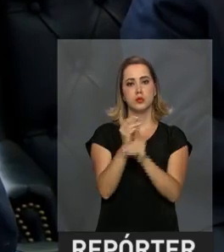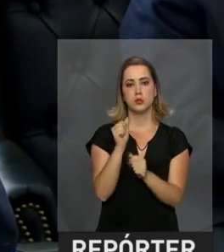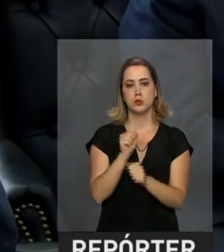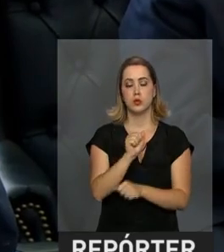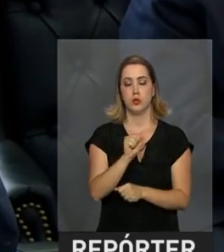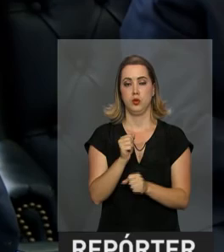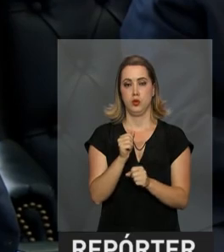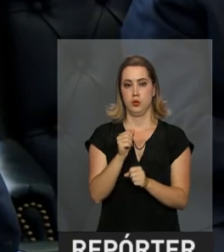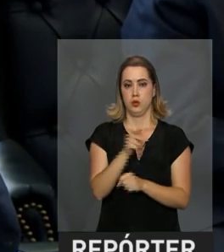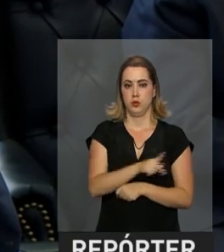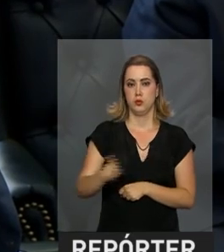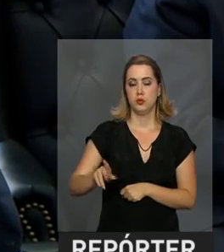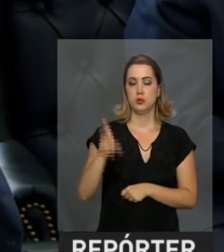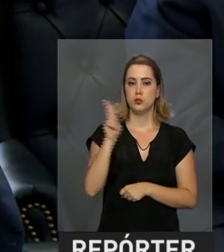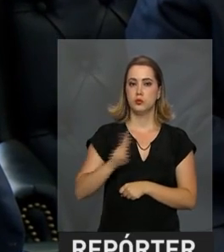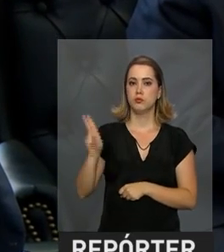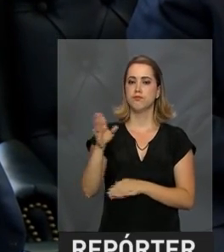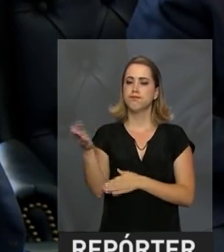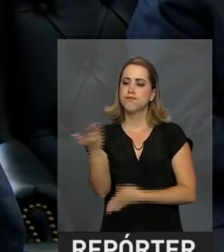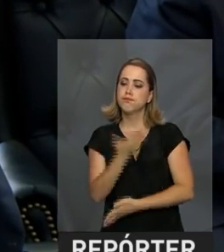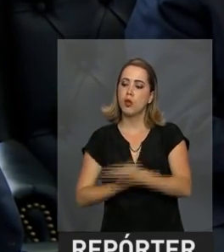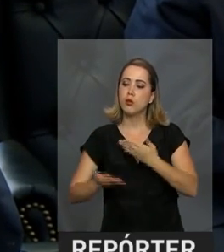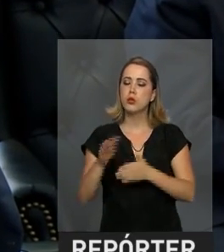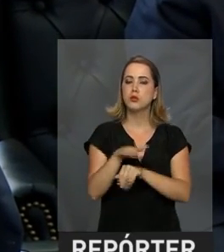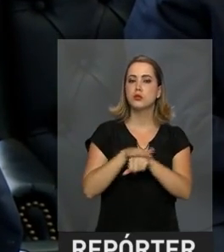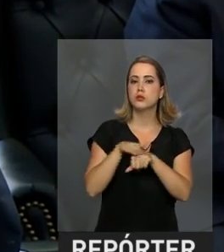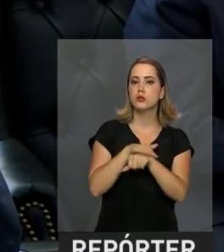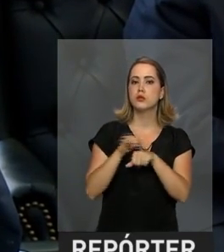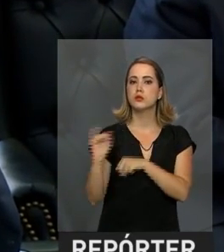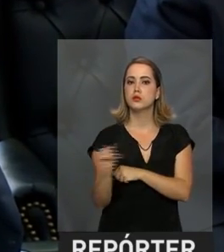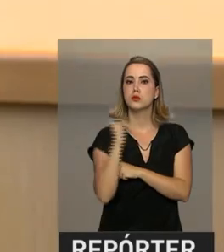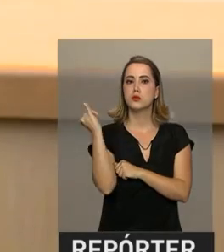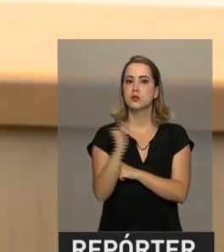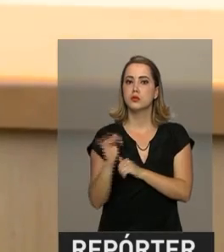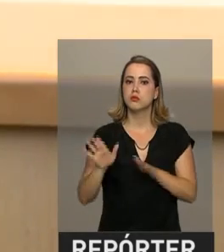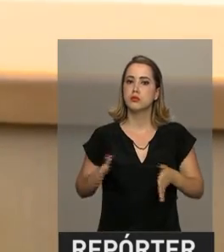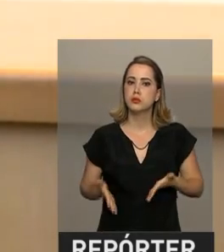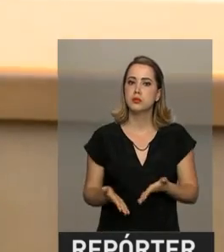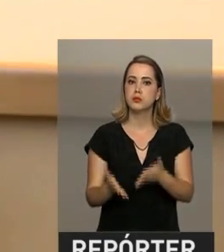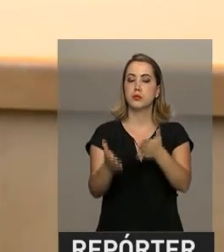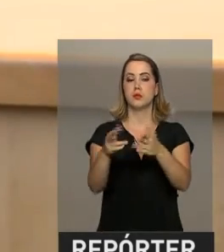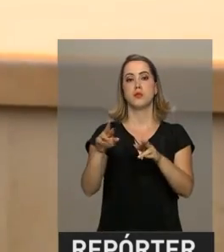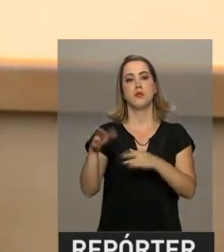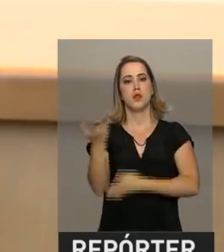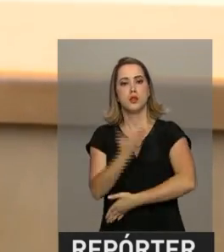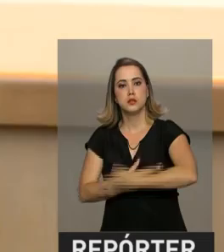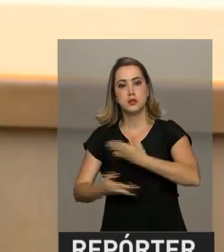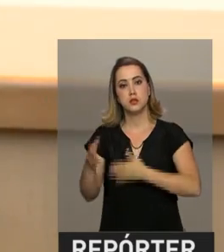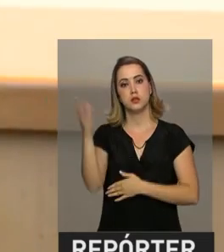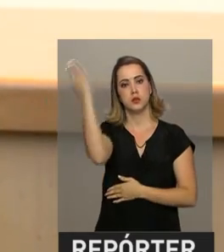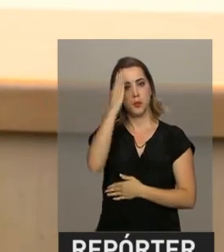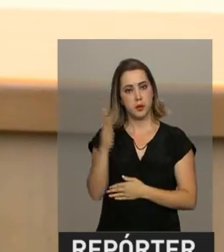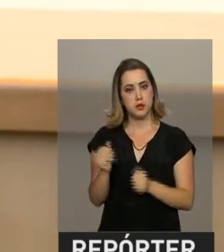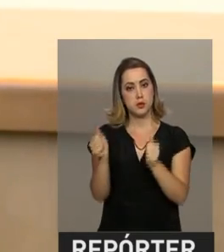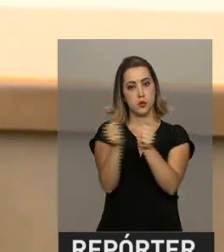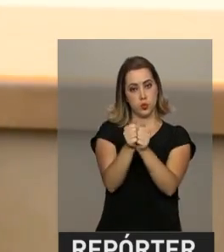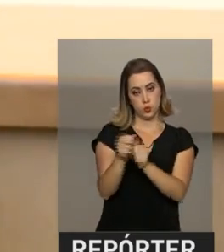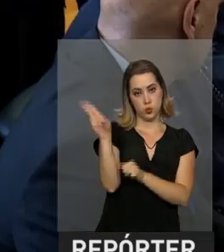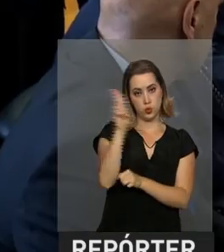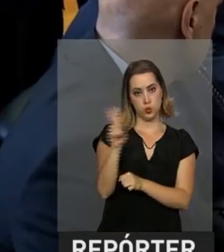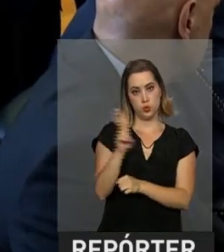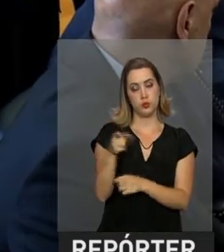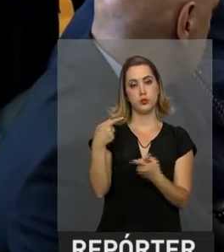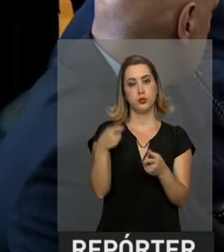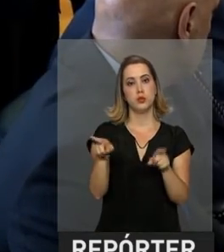uruguaio os presidentes conversaram sobre a importância da intensificação das relações entre brasil uruguai e também a